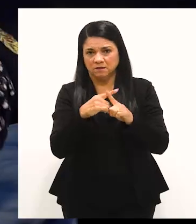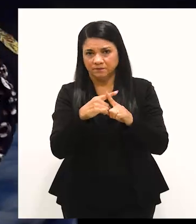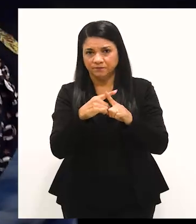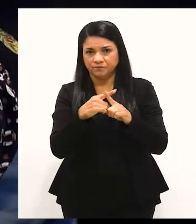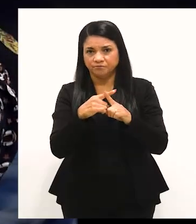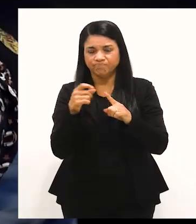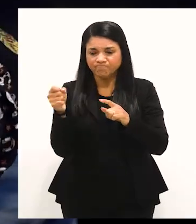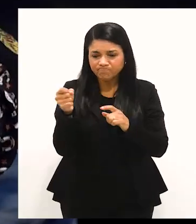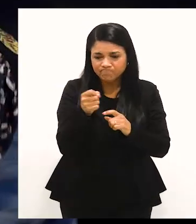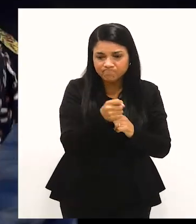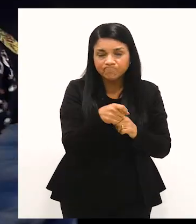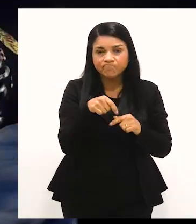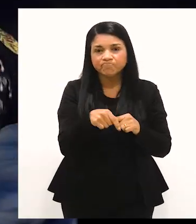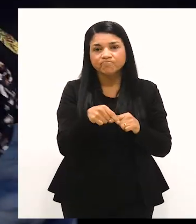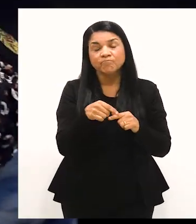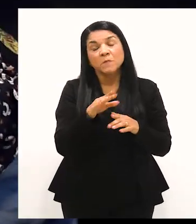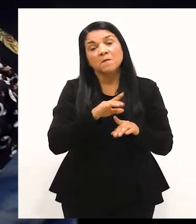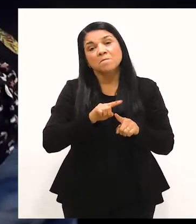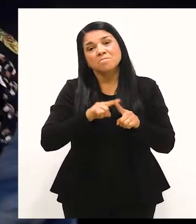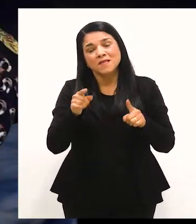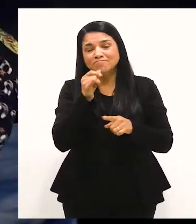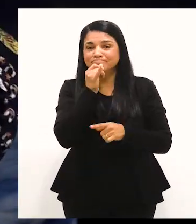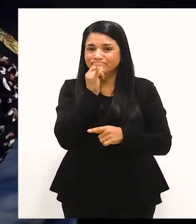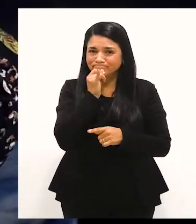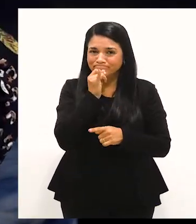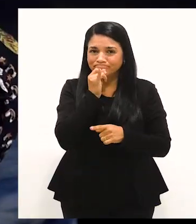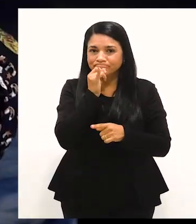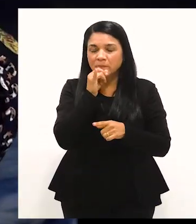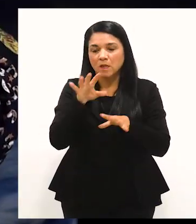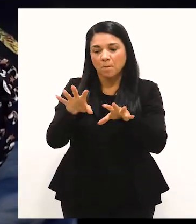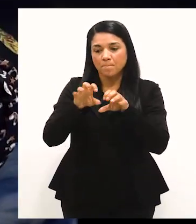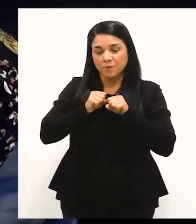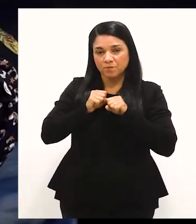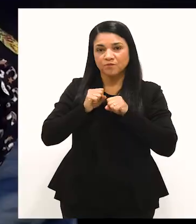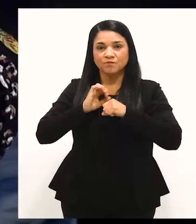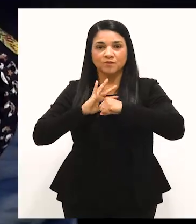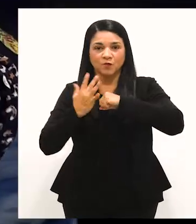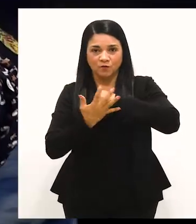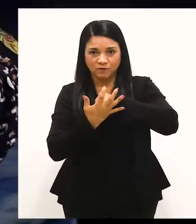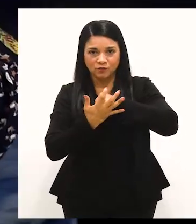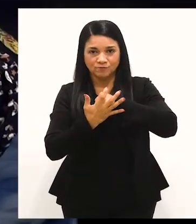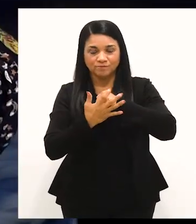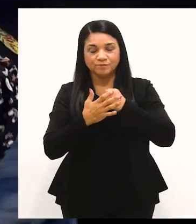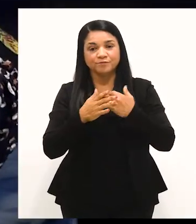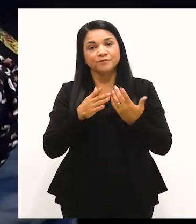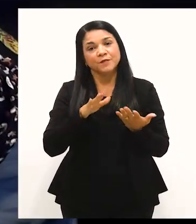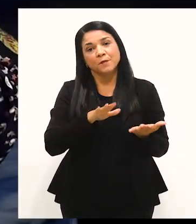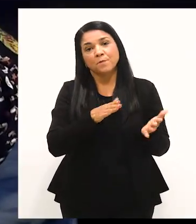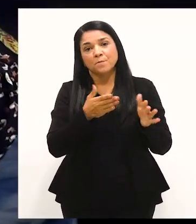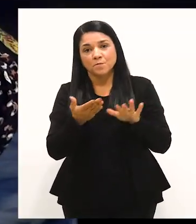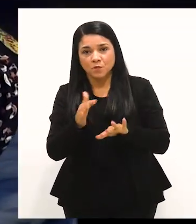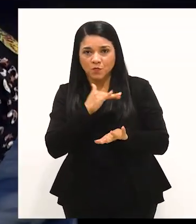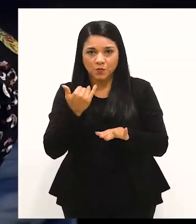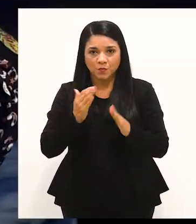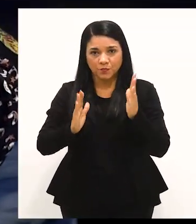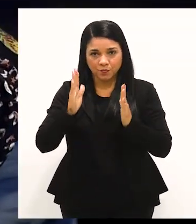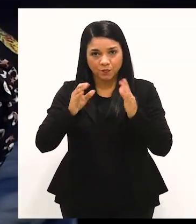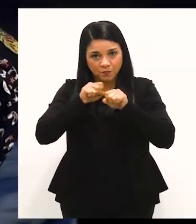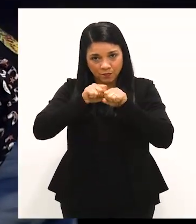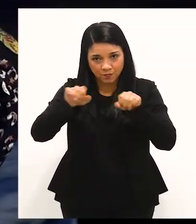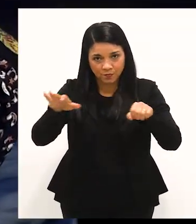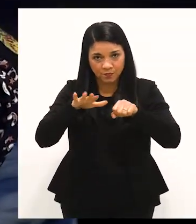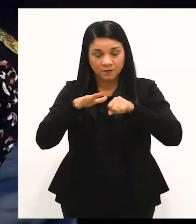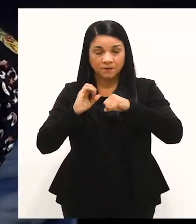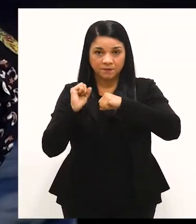para dentro da igreja. E, infelizmente, ele contraiu a Covid e nós perdemos ele